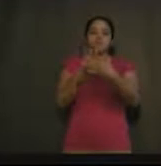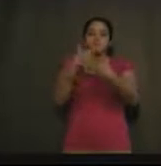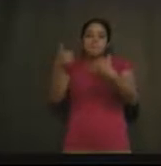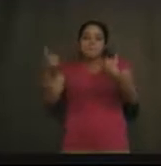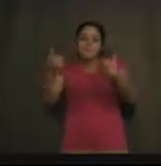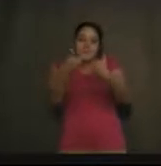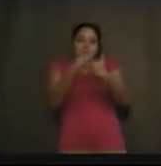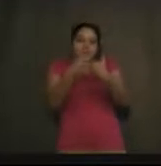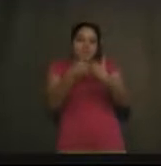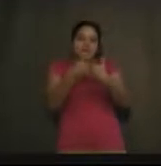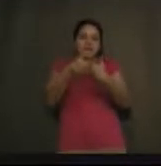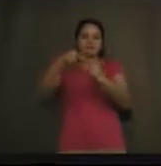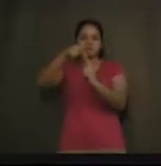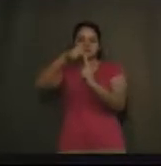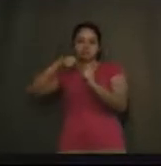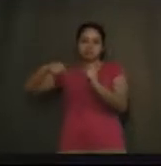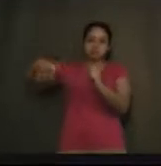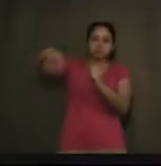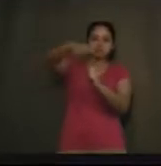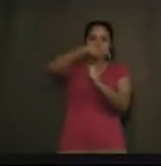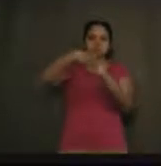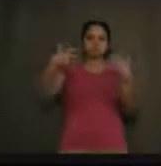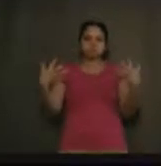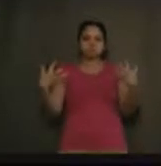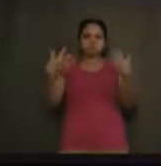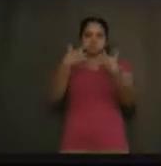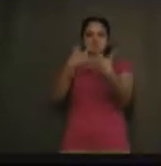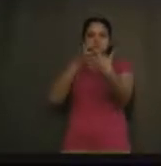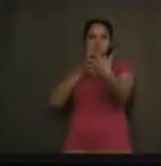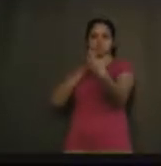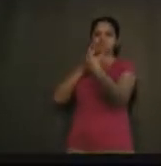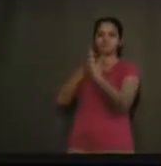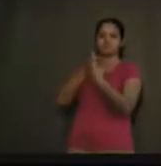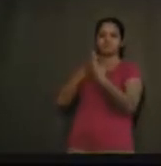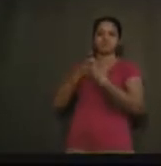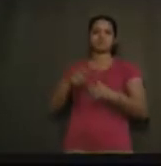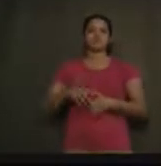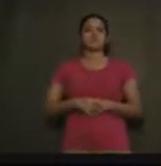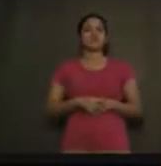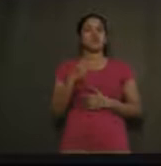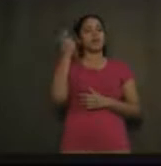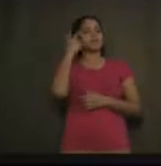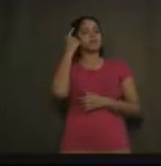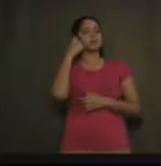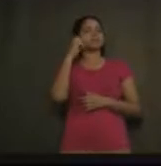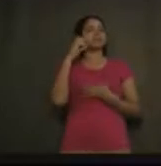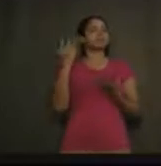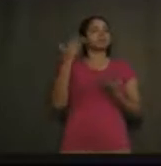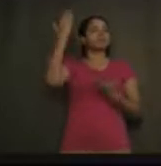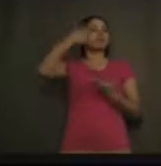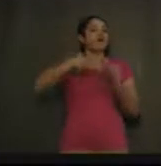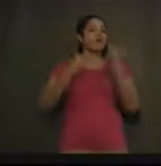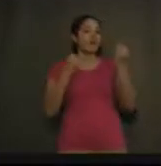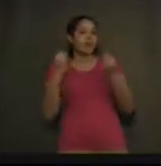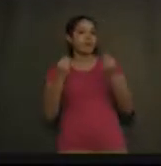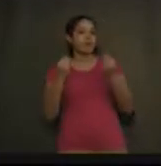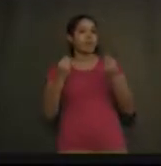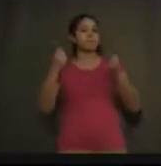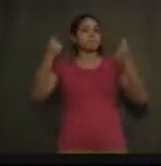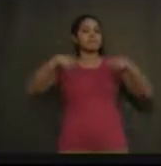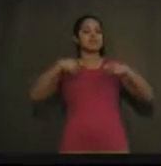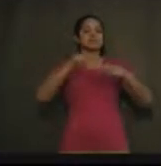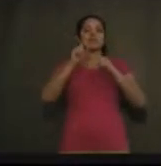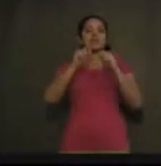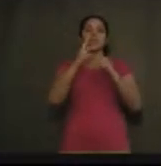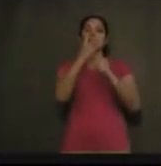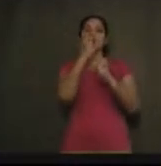que elas cheguem a estar próximas. E achou que tinha provado que, para estarem próximas, elas tinham que coincidir, formando esse tipo de